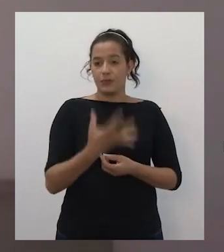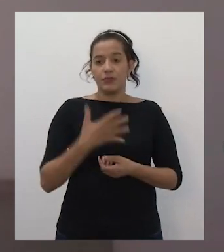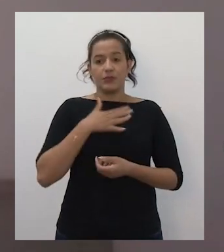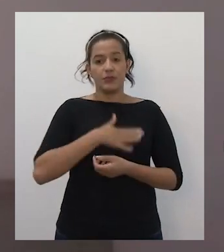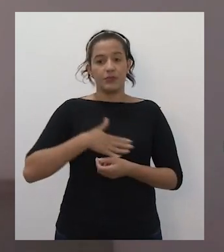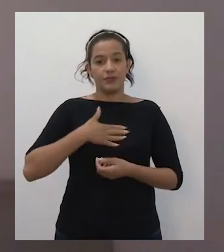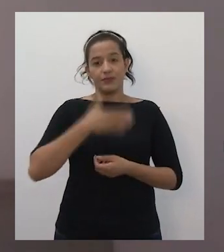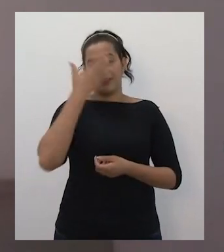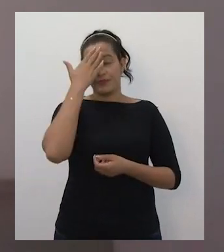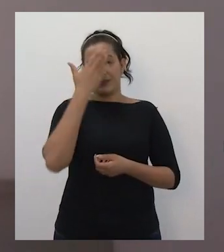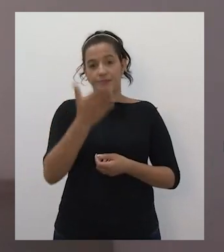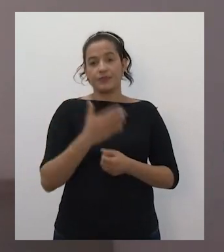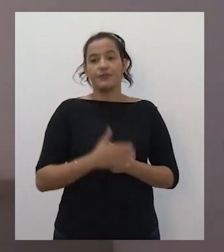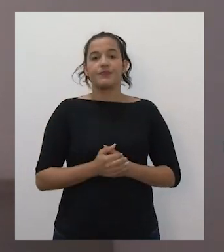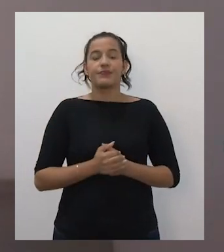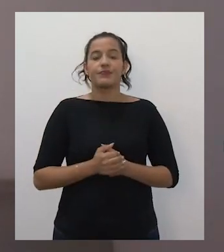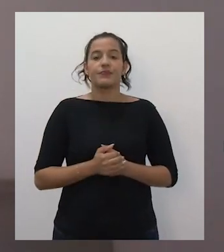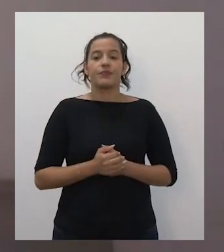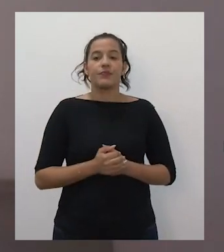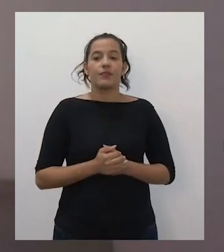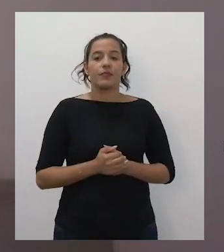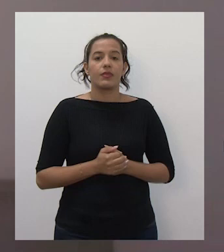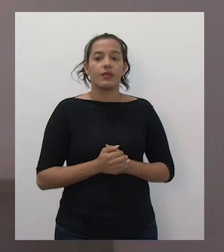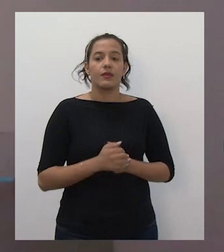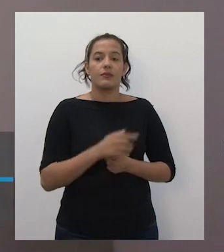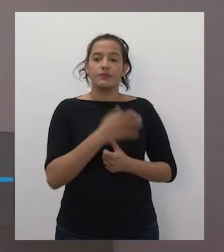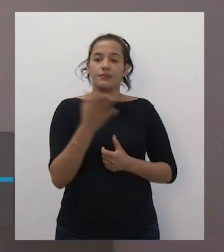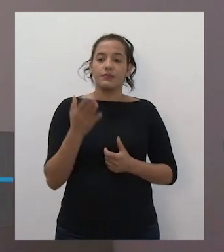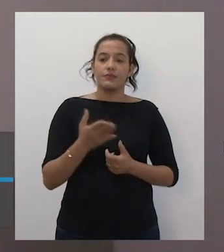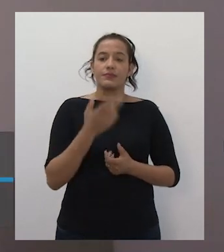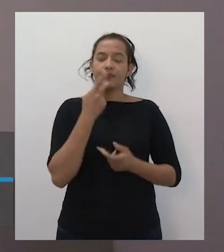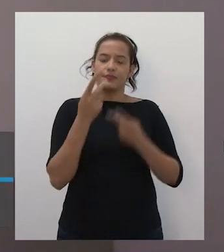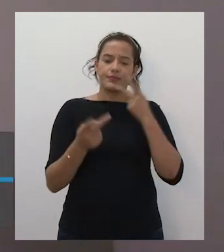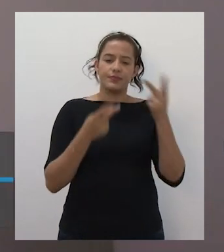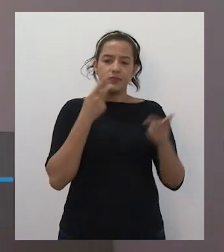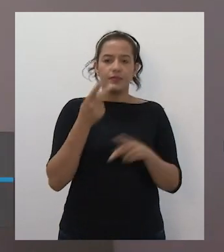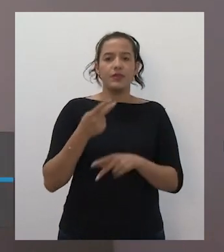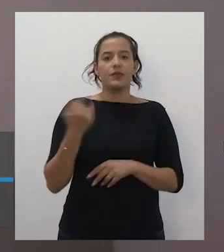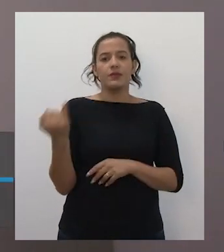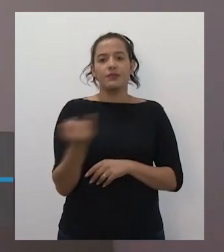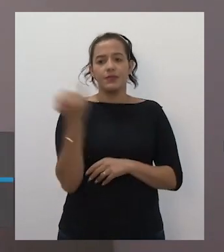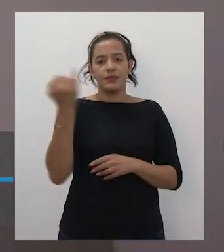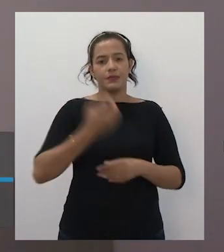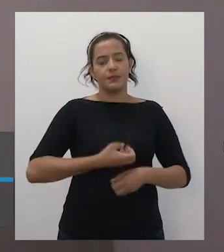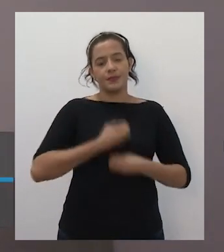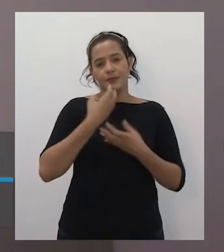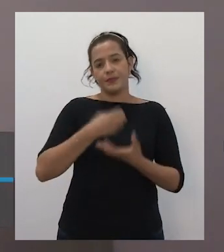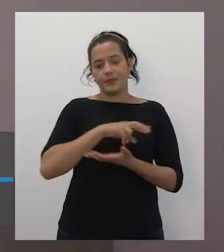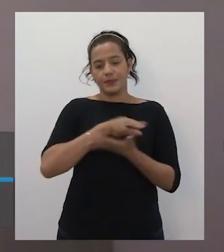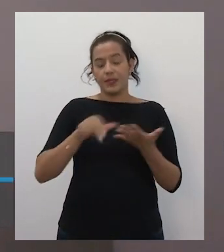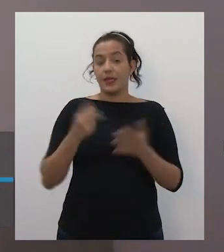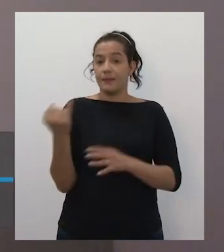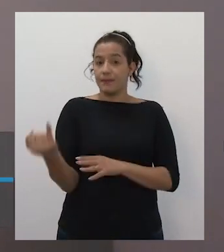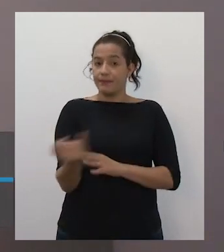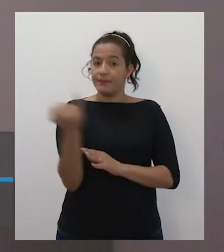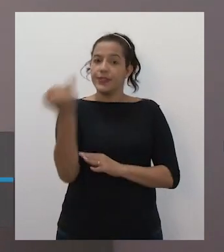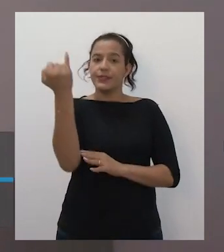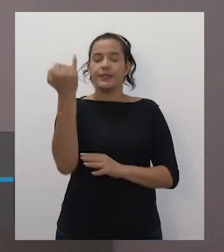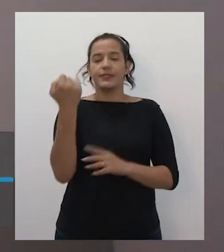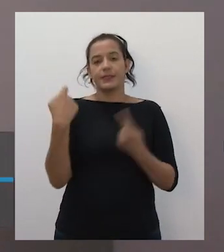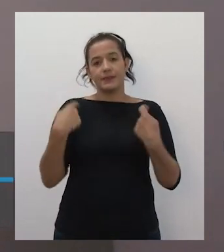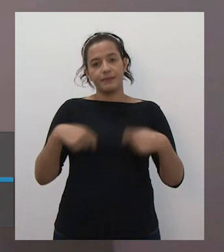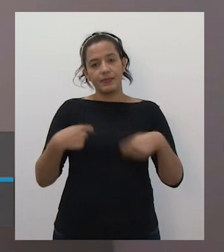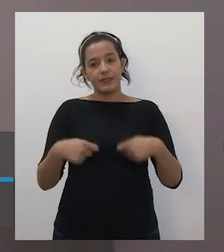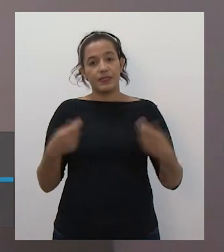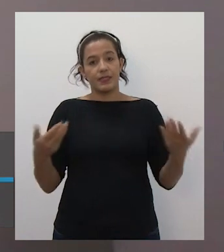Obrigada, muito legal mesmo escutar. Você traz muito da importância das competências socioemocionais, né? A gente pôde ver agora nesse tempo